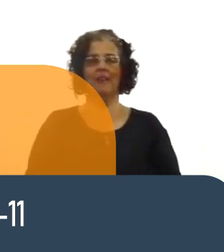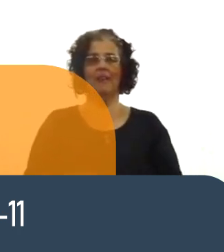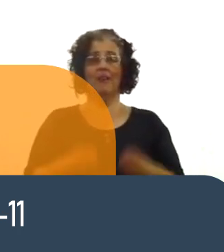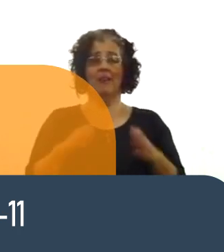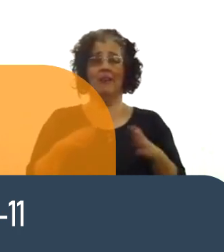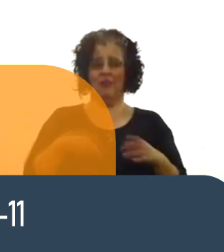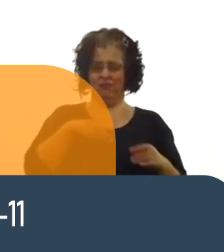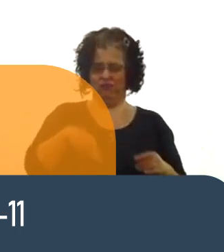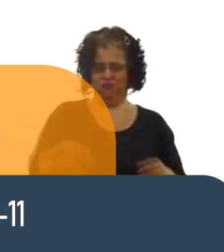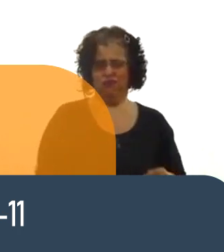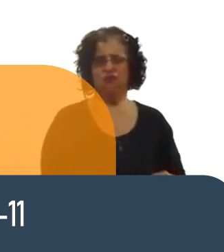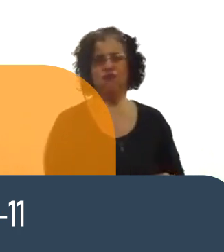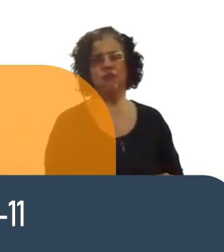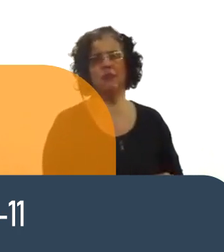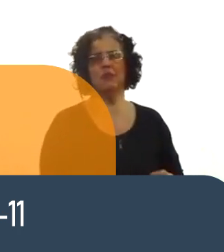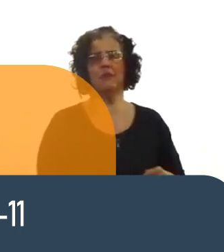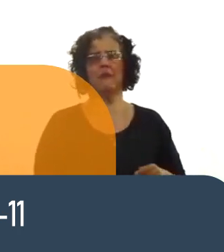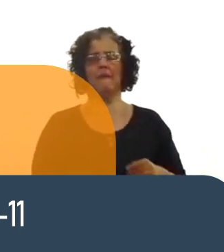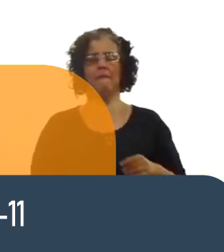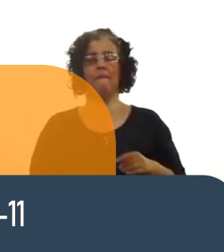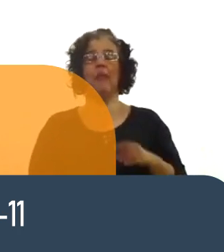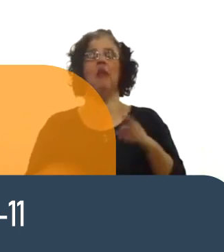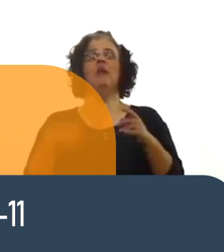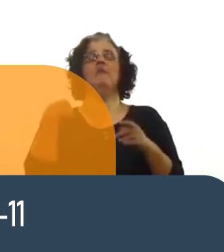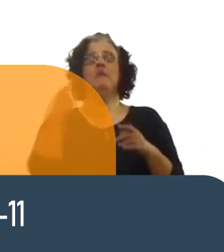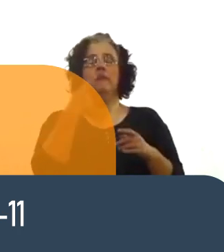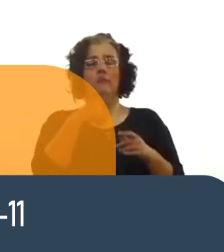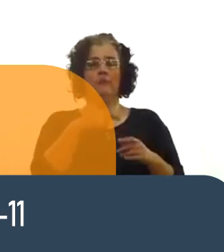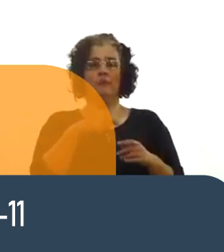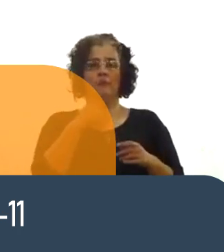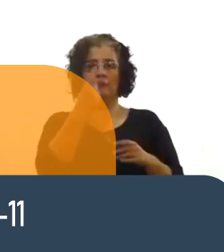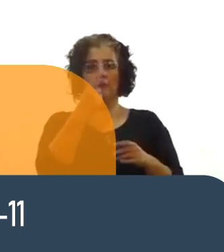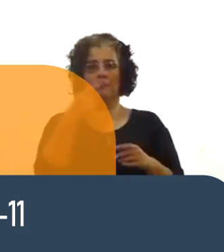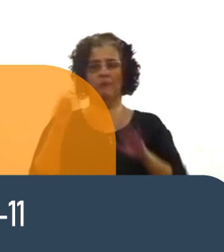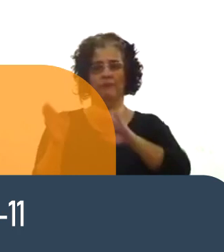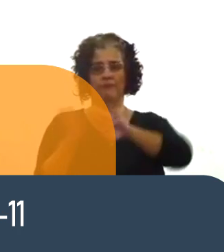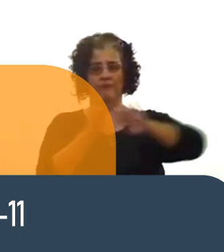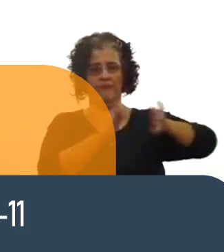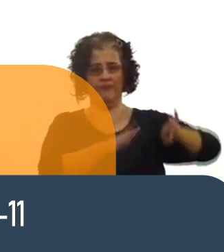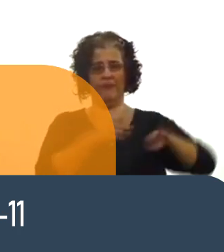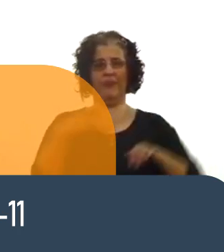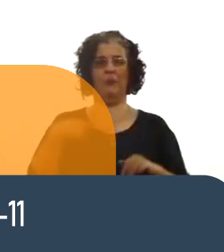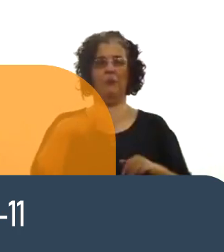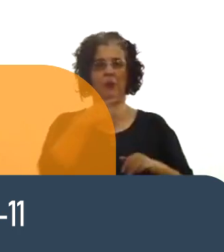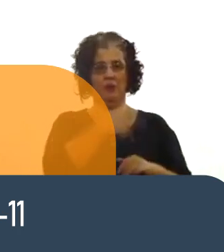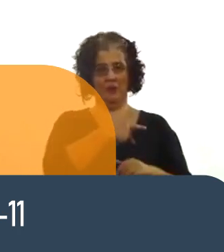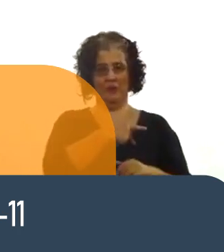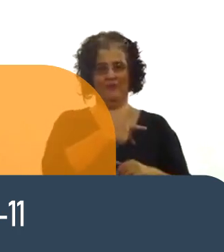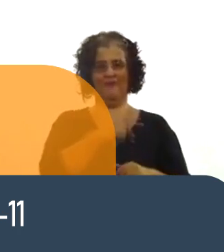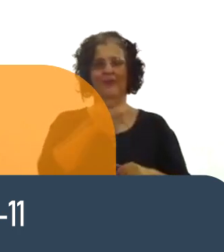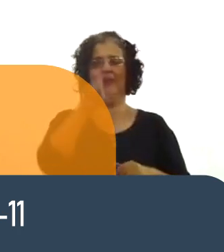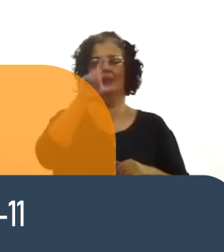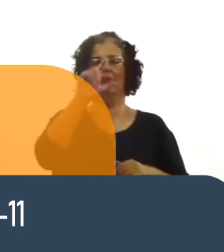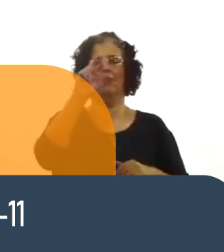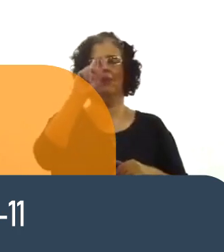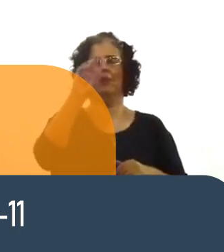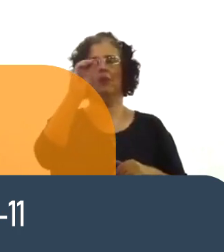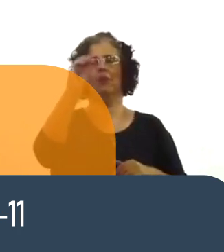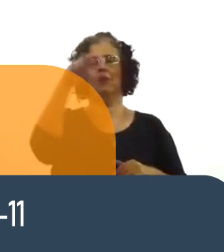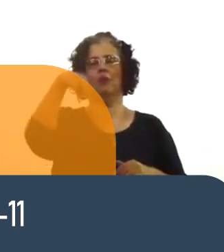Ronaldo Lidório, nosso missionário querido, a quem eu mando um abraço de coração, está doente com a